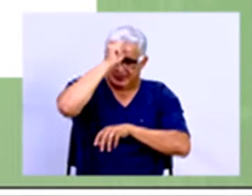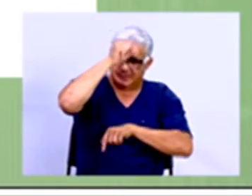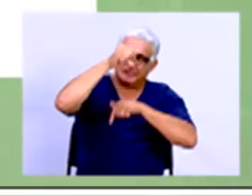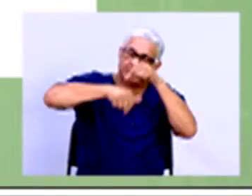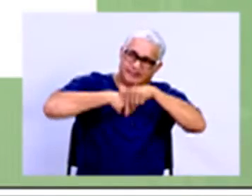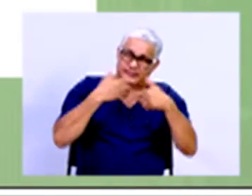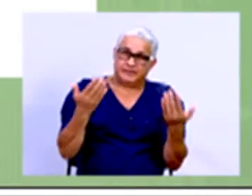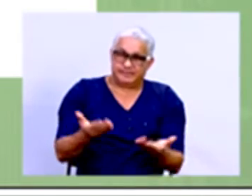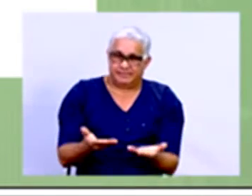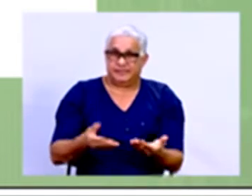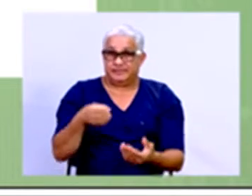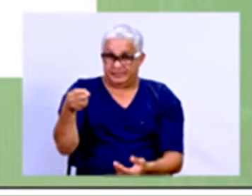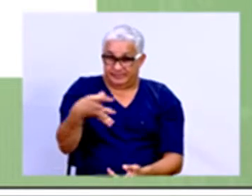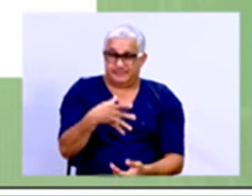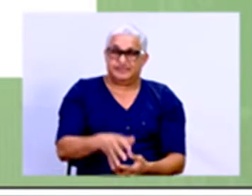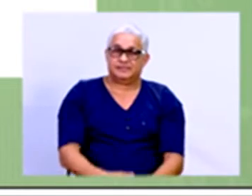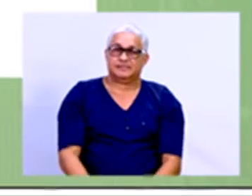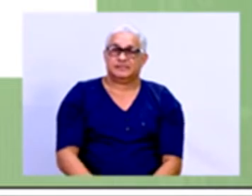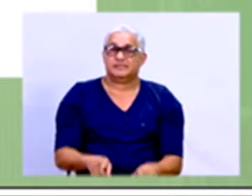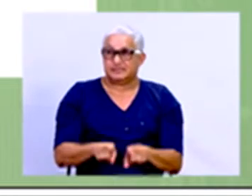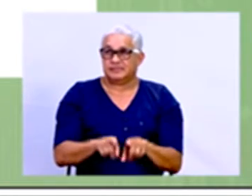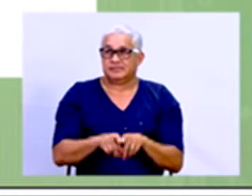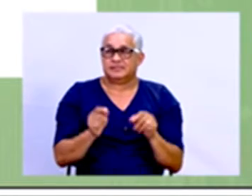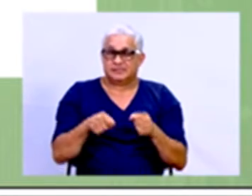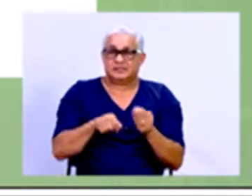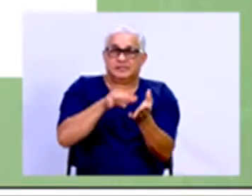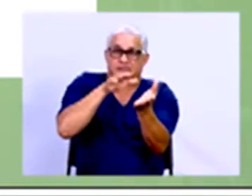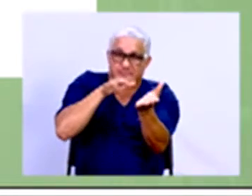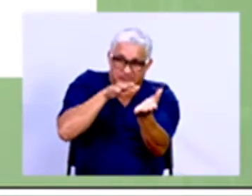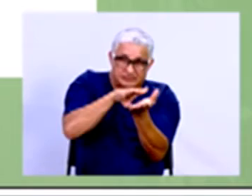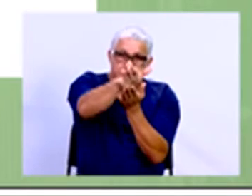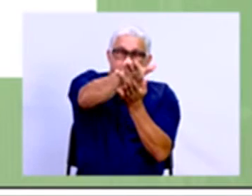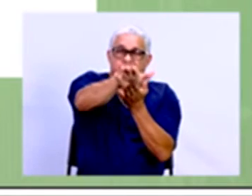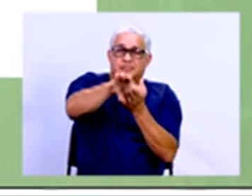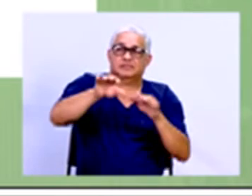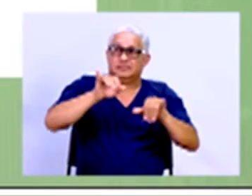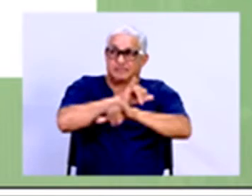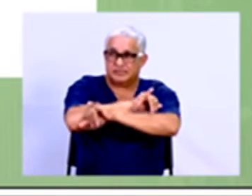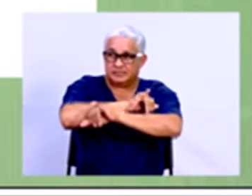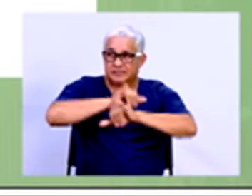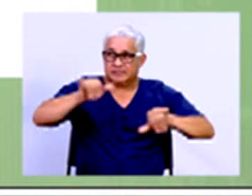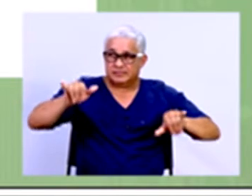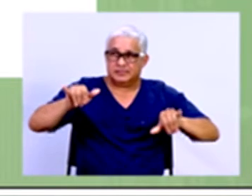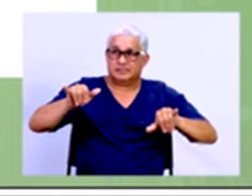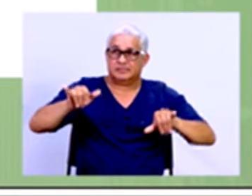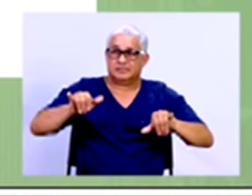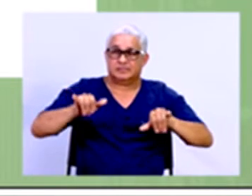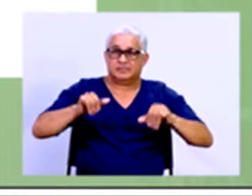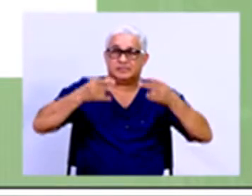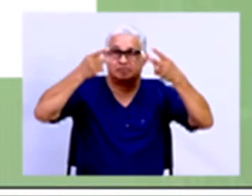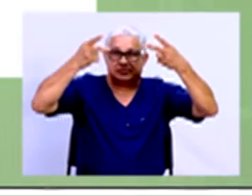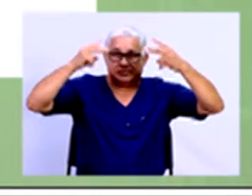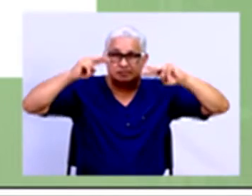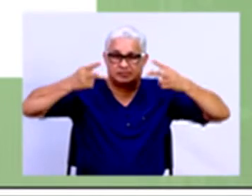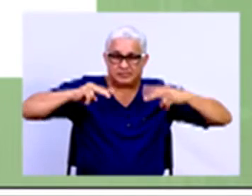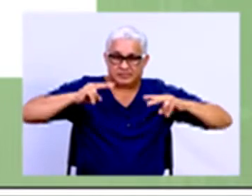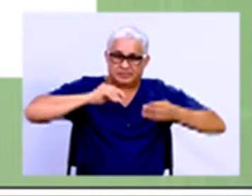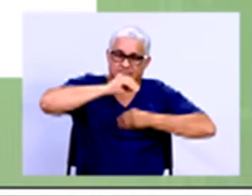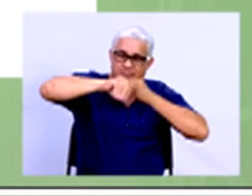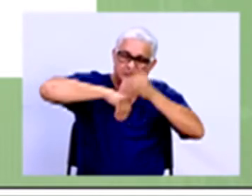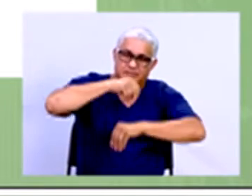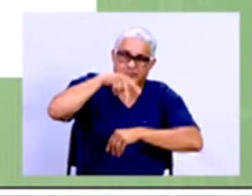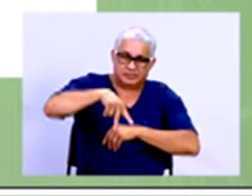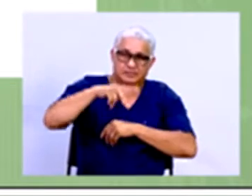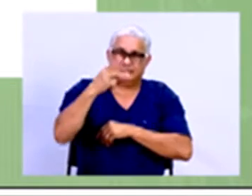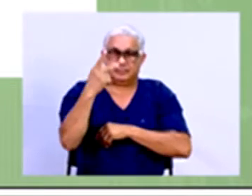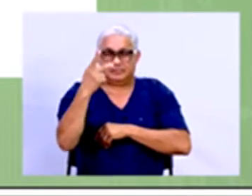né? E depois nós basicamente podemos imprimir essas informações aqui dentro de um HTML misturado com PHP,